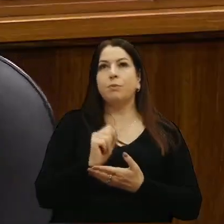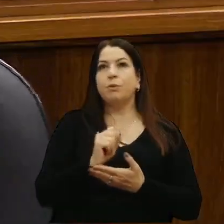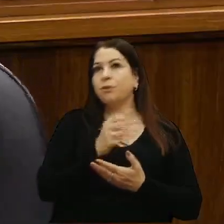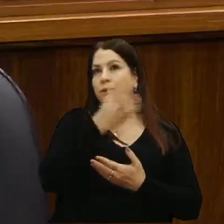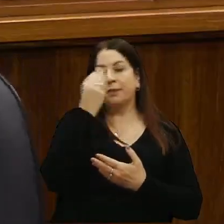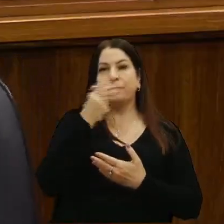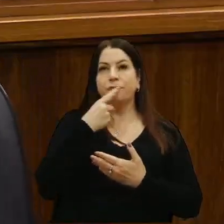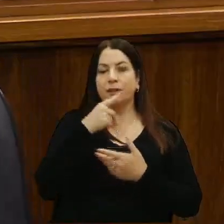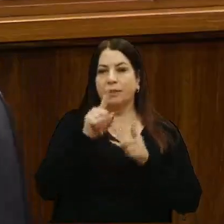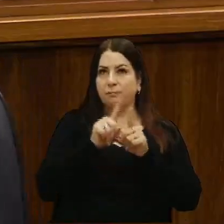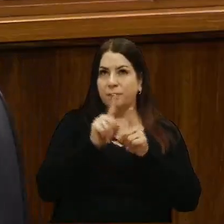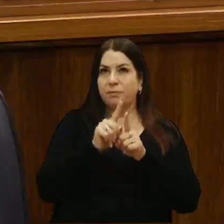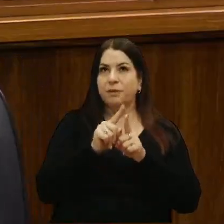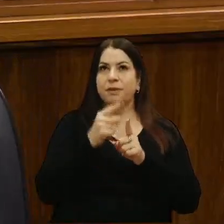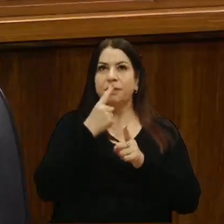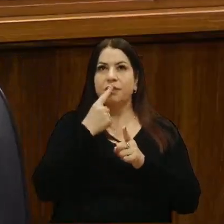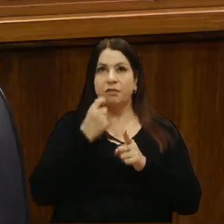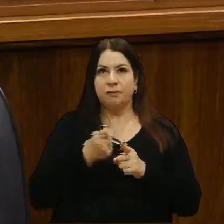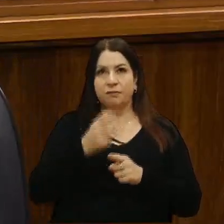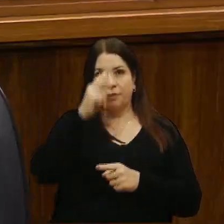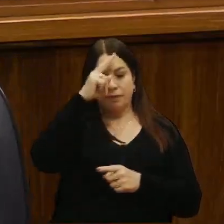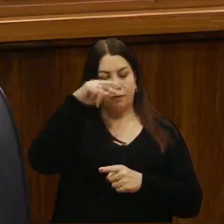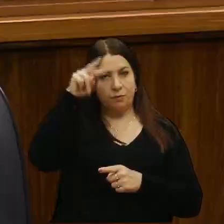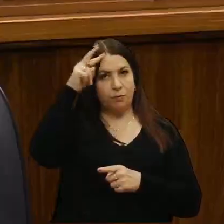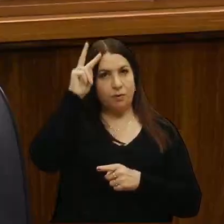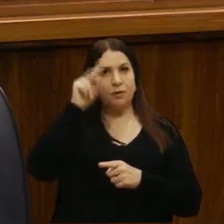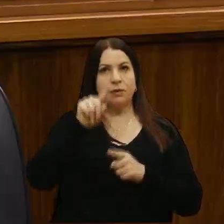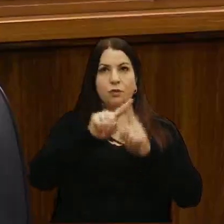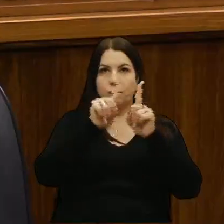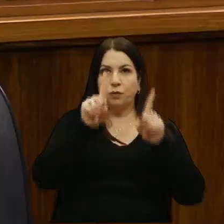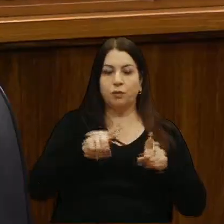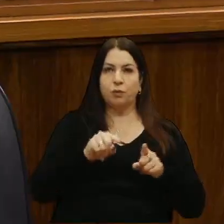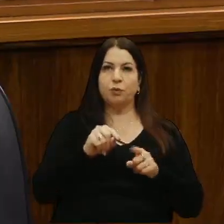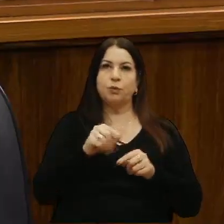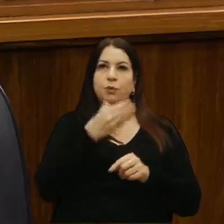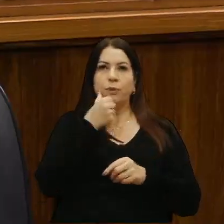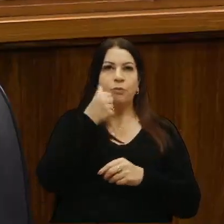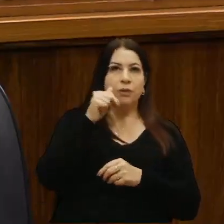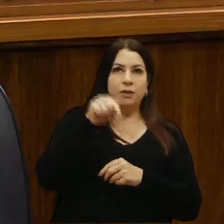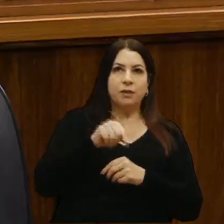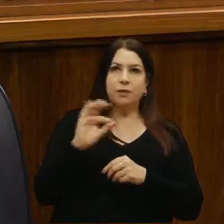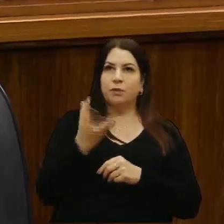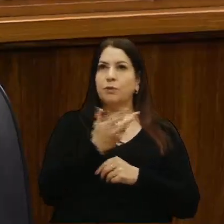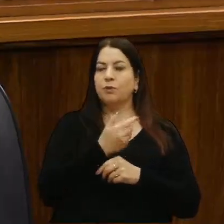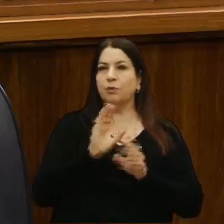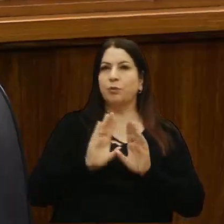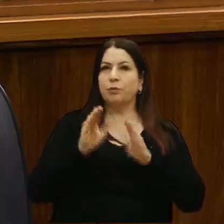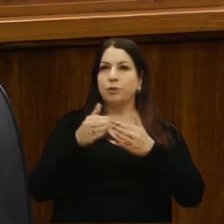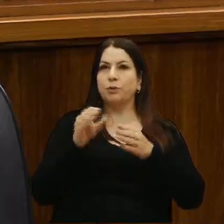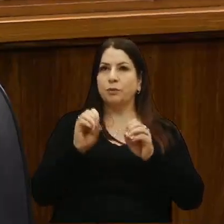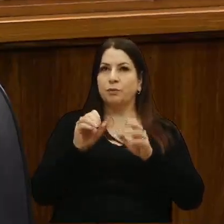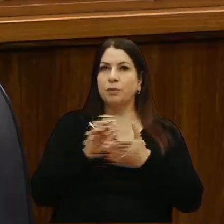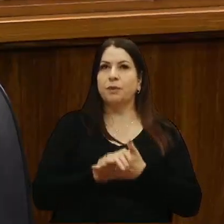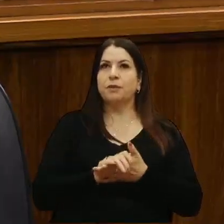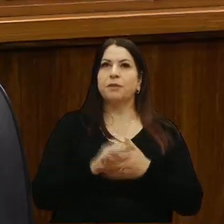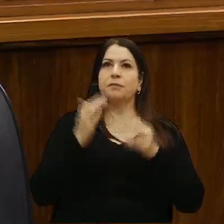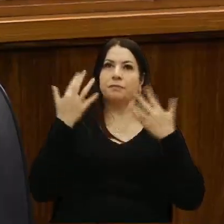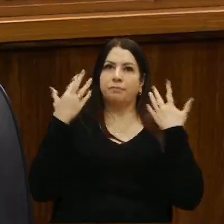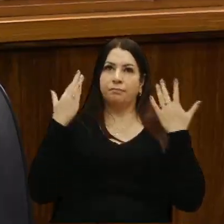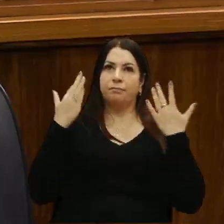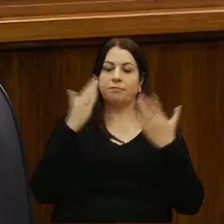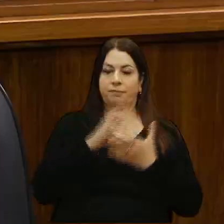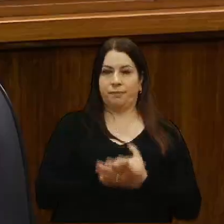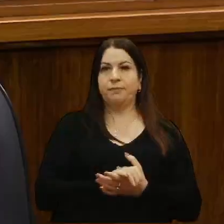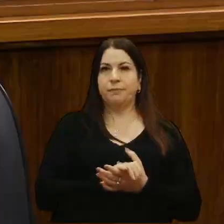deixar também, vereadora Rose, vereador Edson, aos servidores e servidoras da casa, toda a comissão de educação,